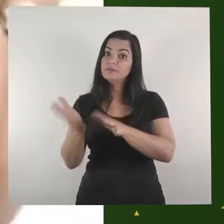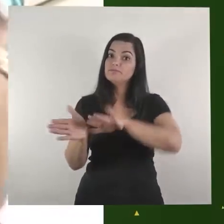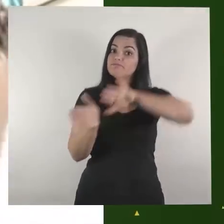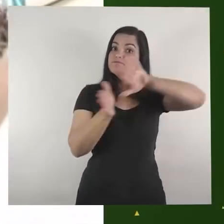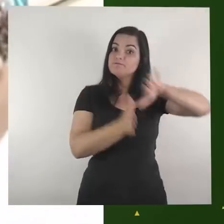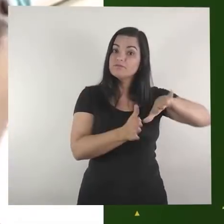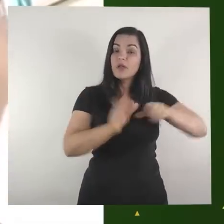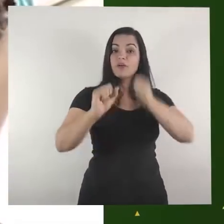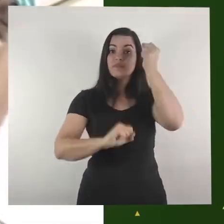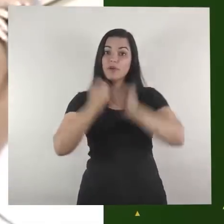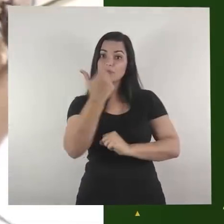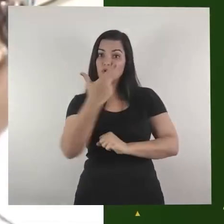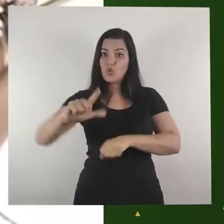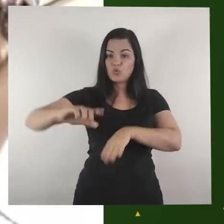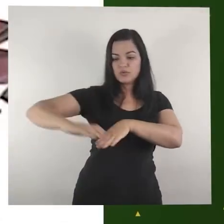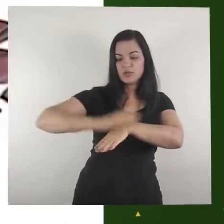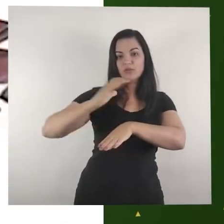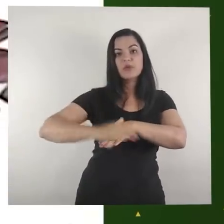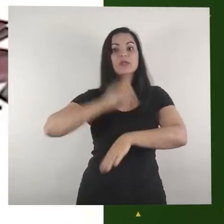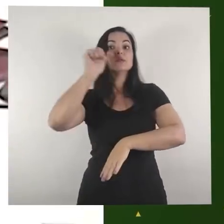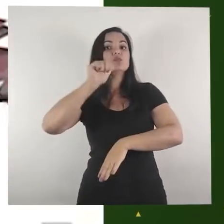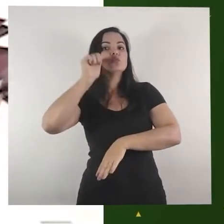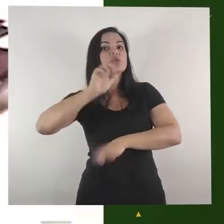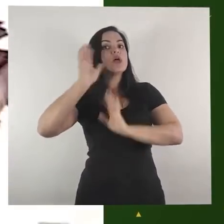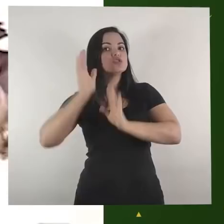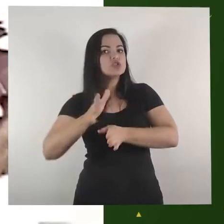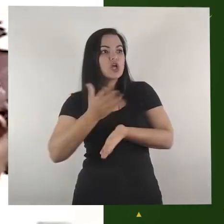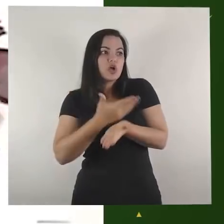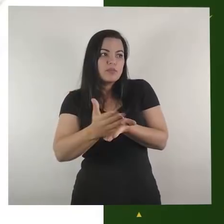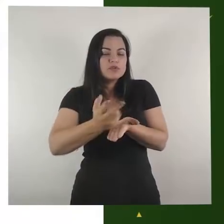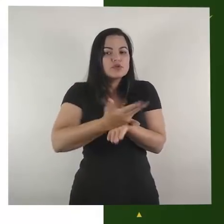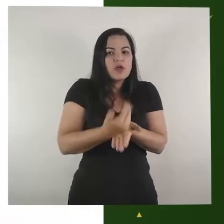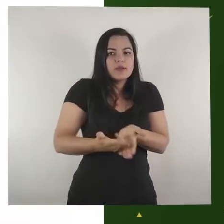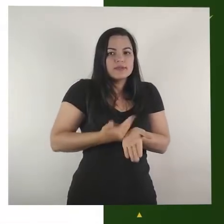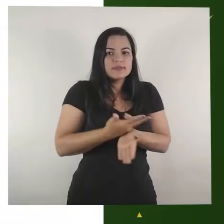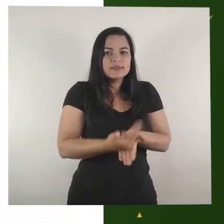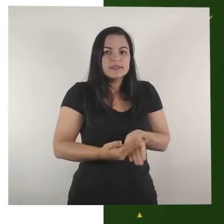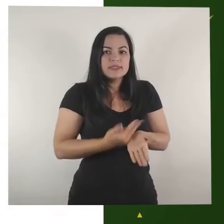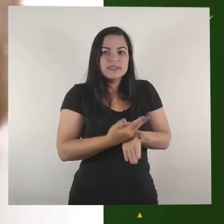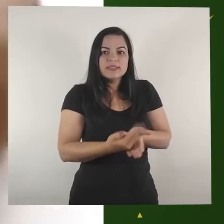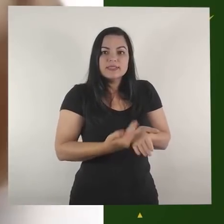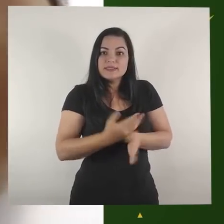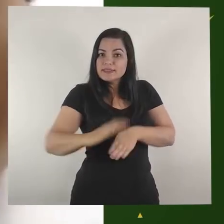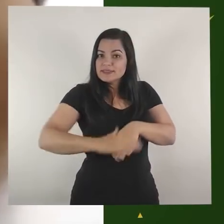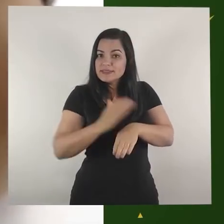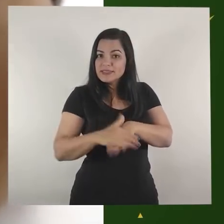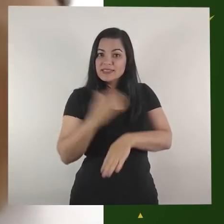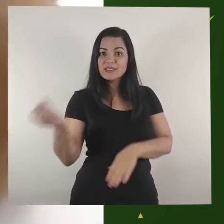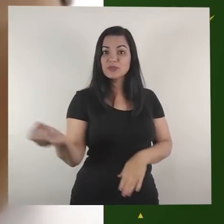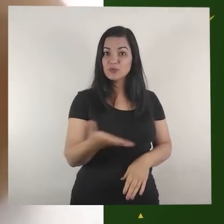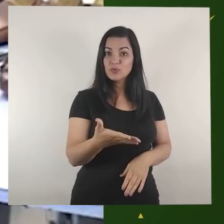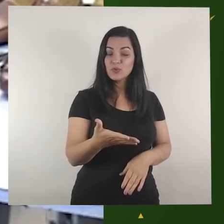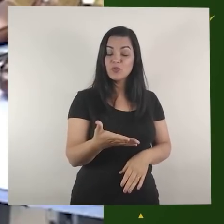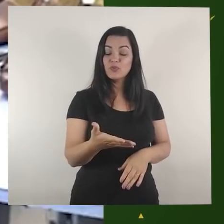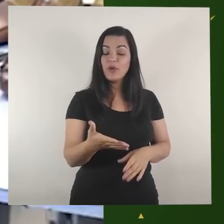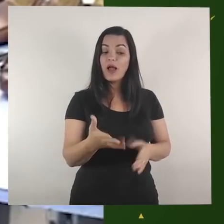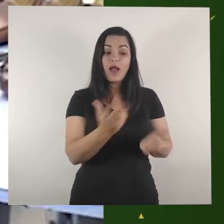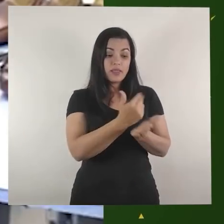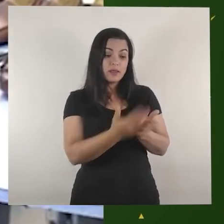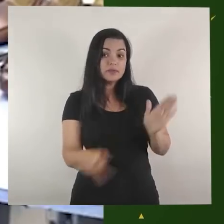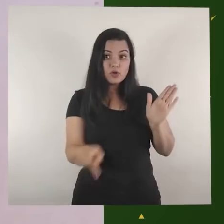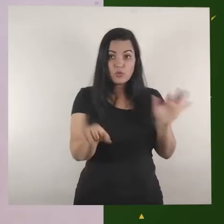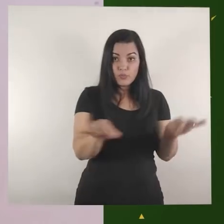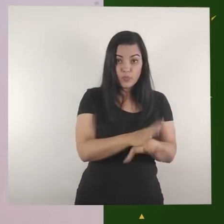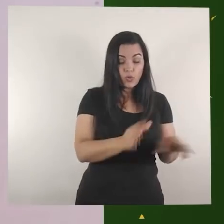Enquanto isso, na fábrica de sapatos, a estilista já está criando um belo pisante. A partir